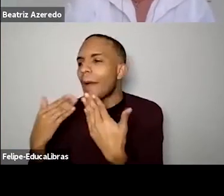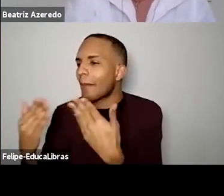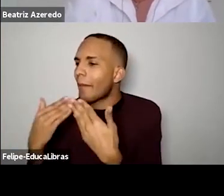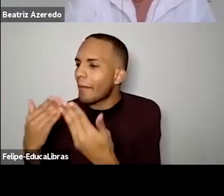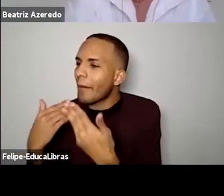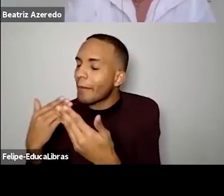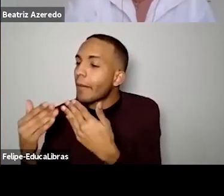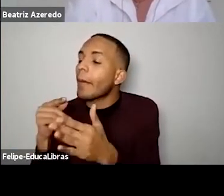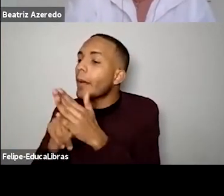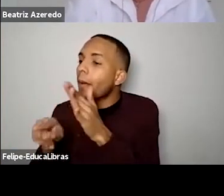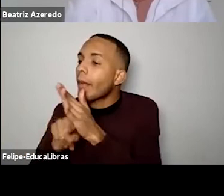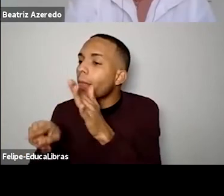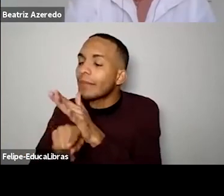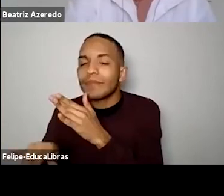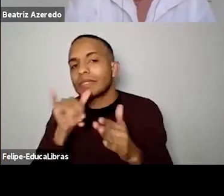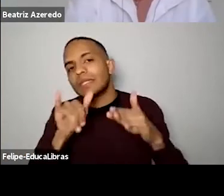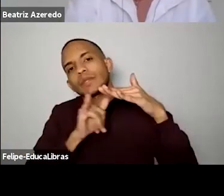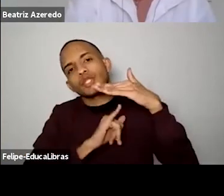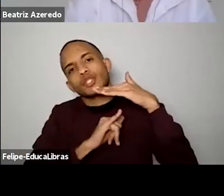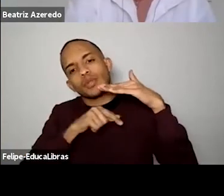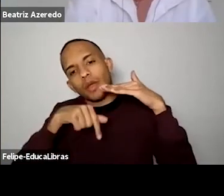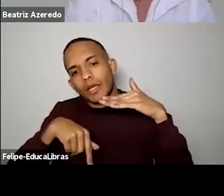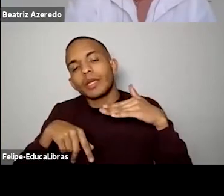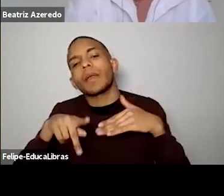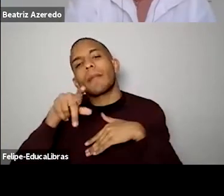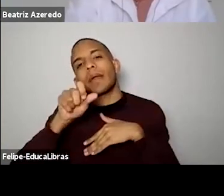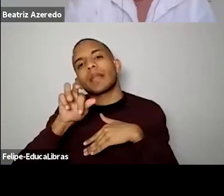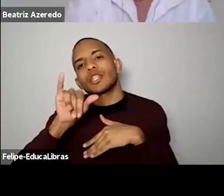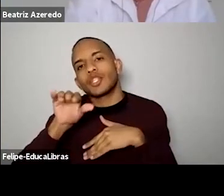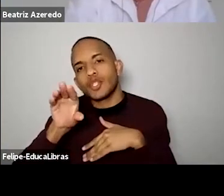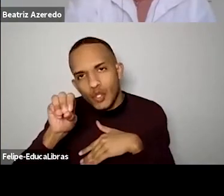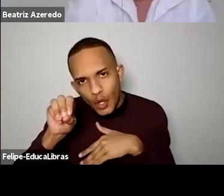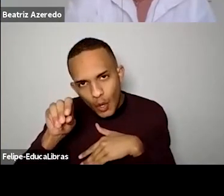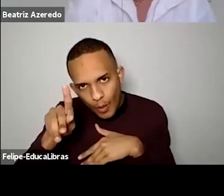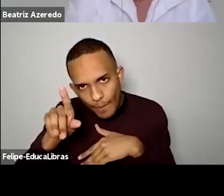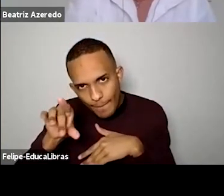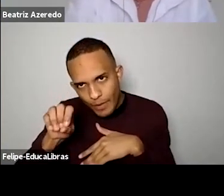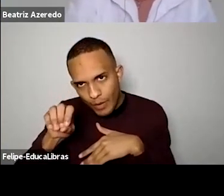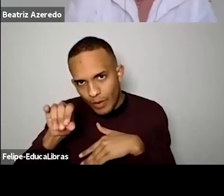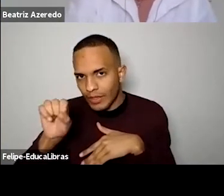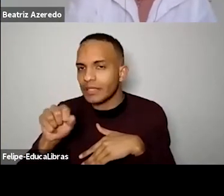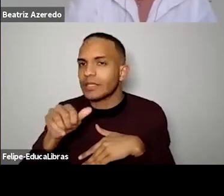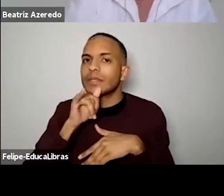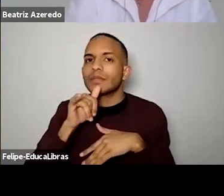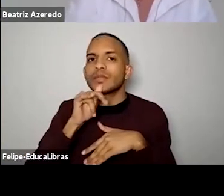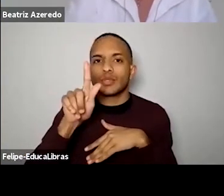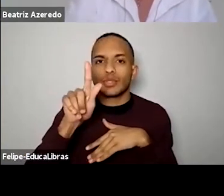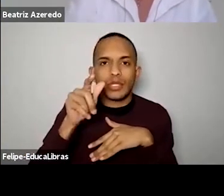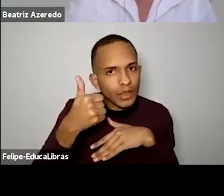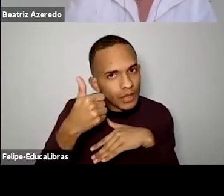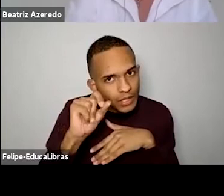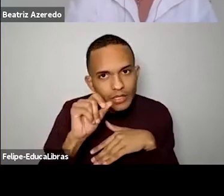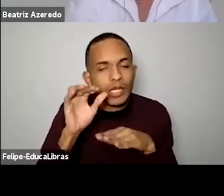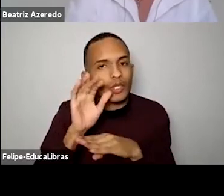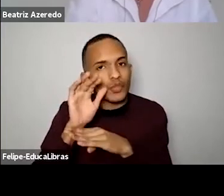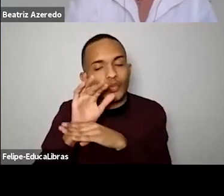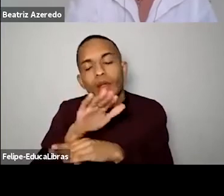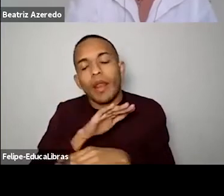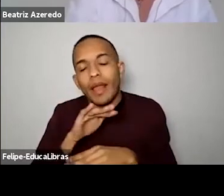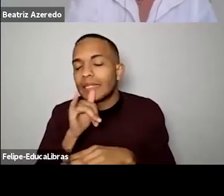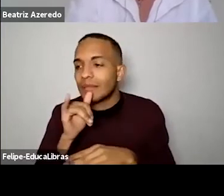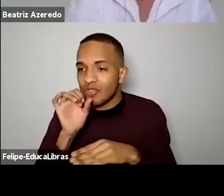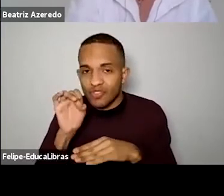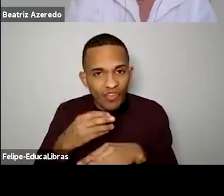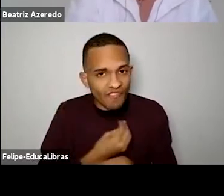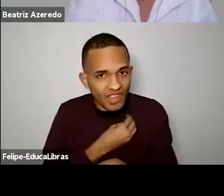uma instituição, uma empresa aqui para a nossa comunidade, para as comunidades que nós estamos atuando pelo G10, eu digo, não adianta estar na comunidade,